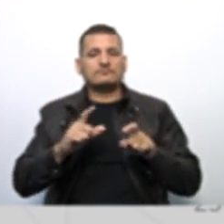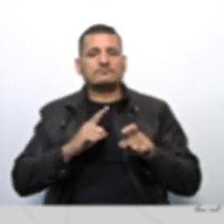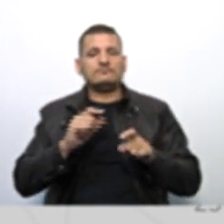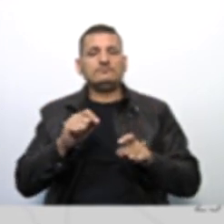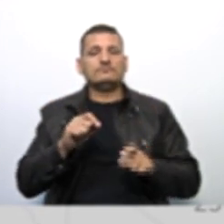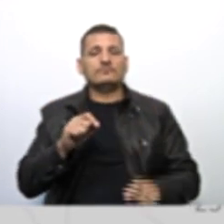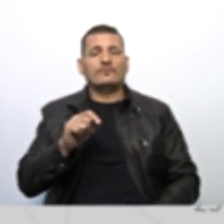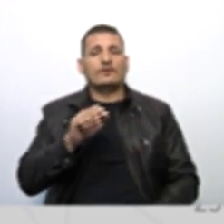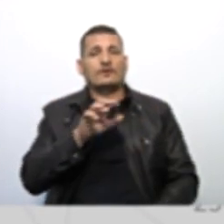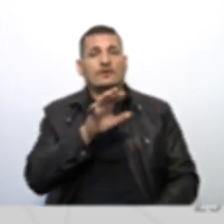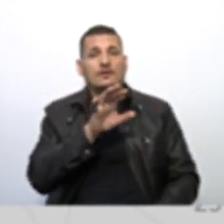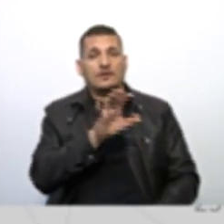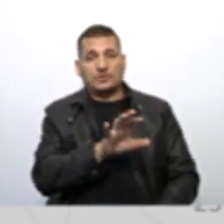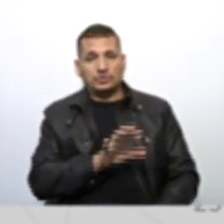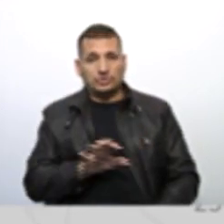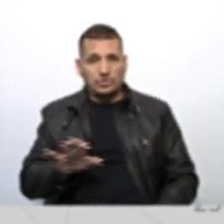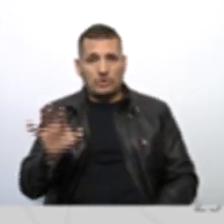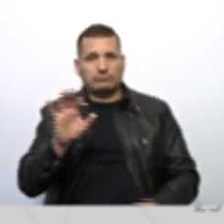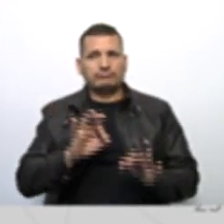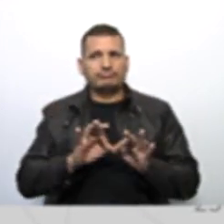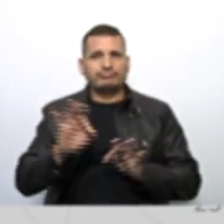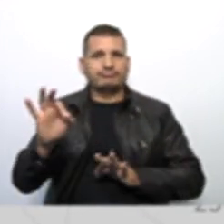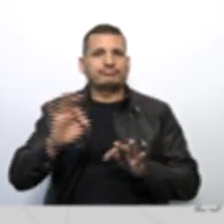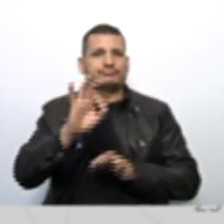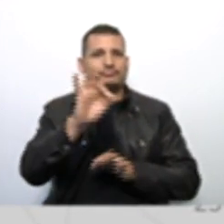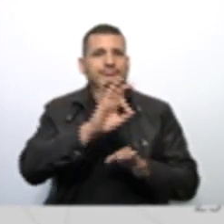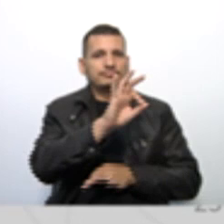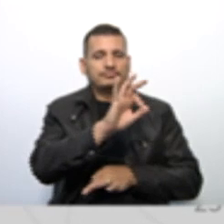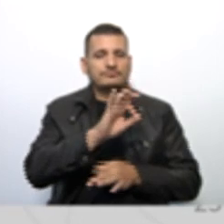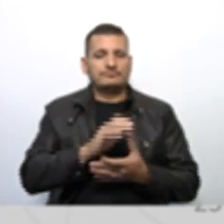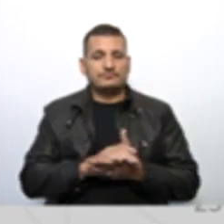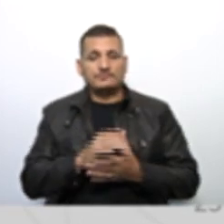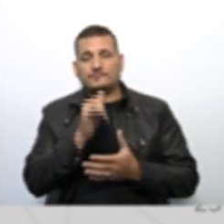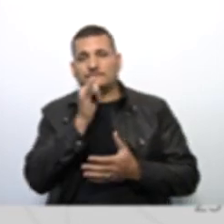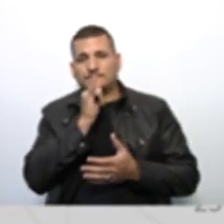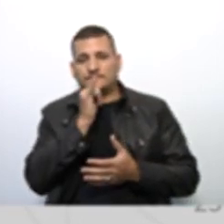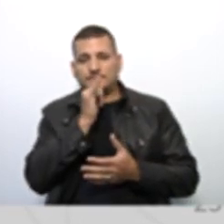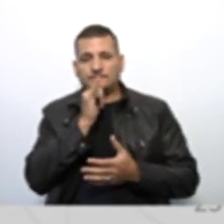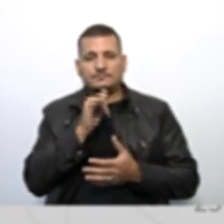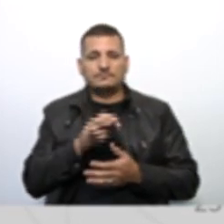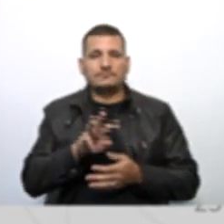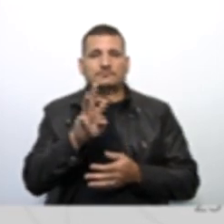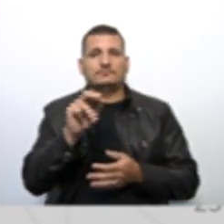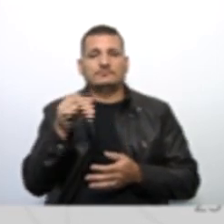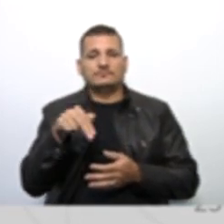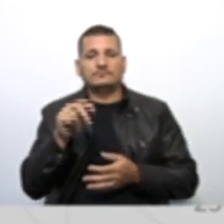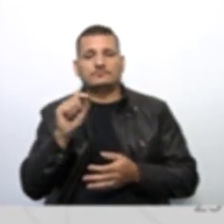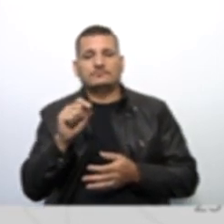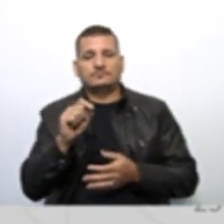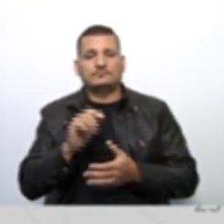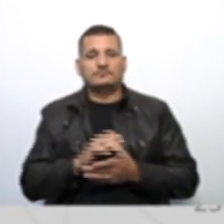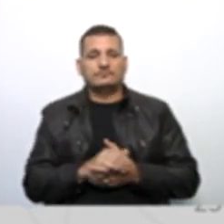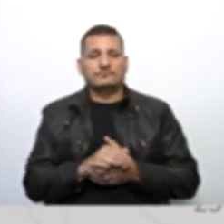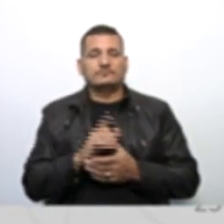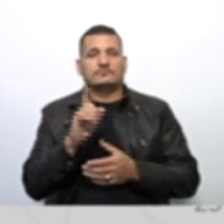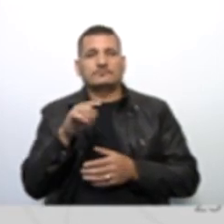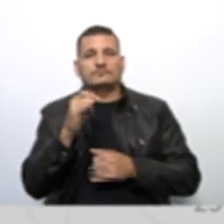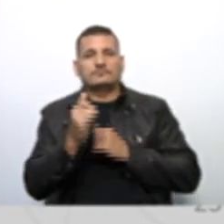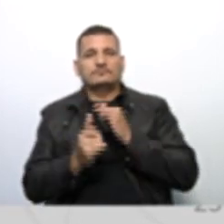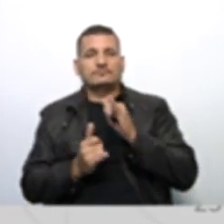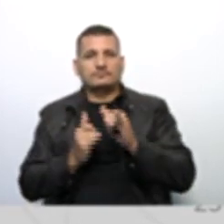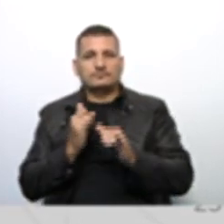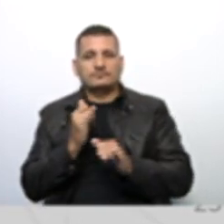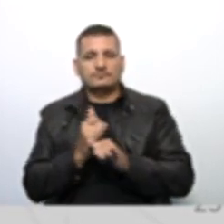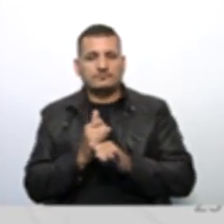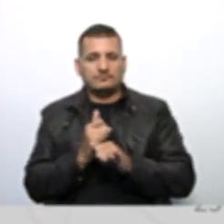regiões fisicamente distantes. Um grande exemplo da WAN é o que nós abordamos? A internet,